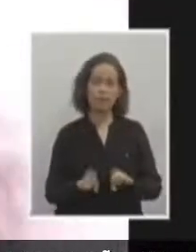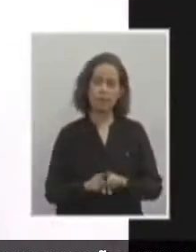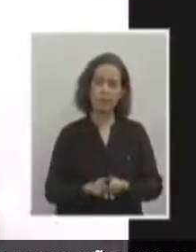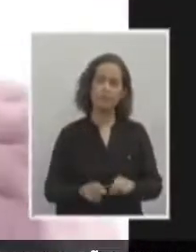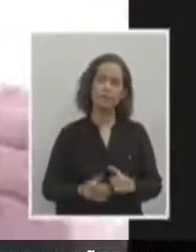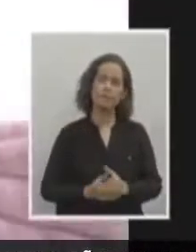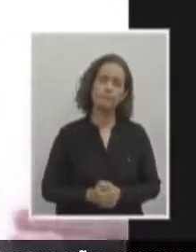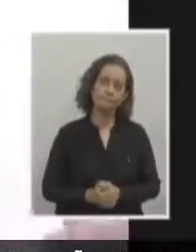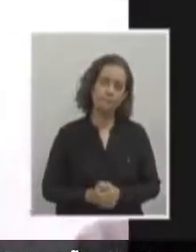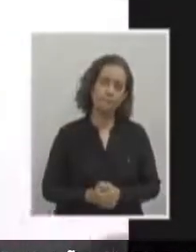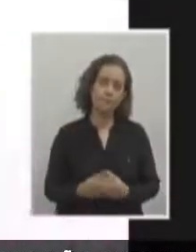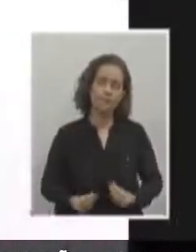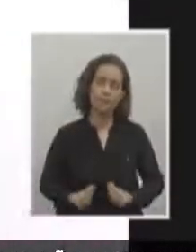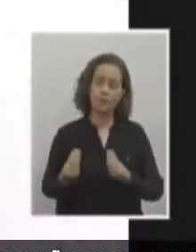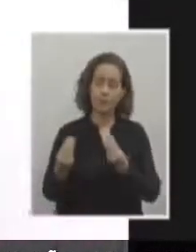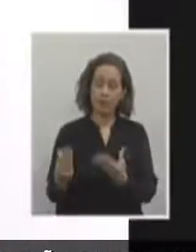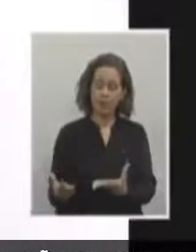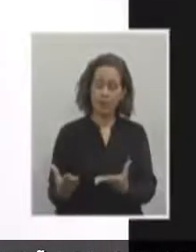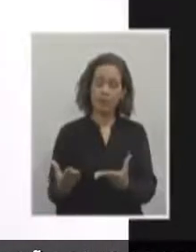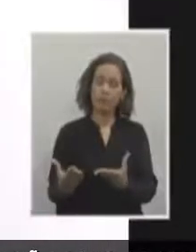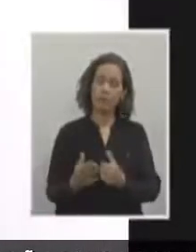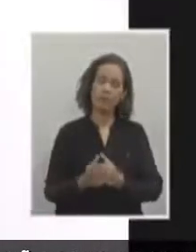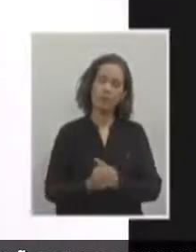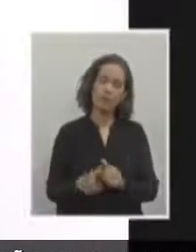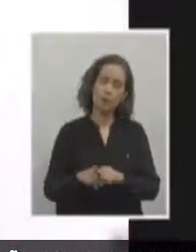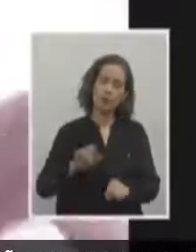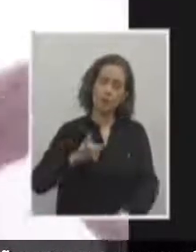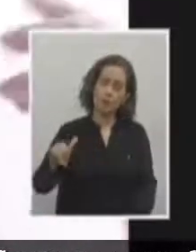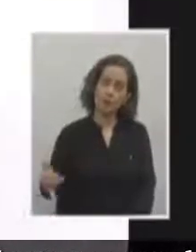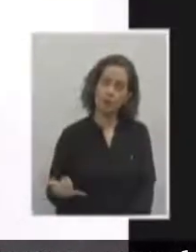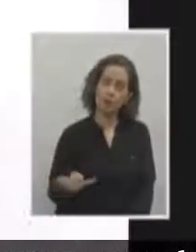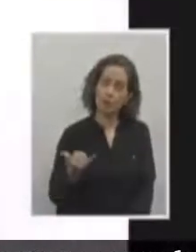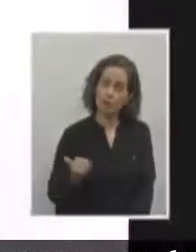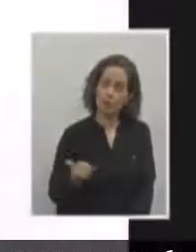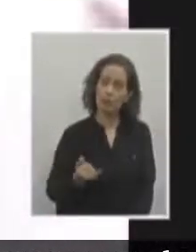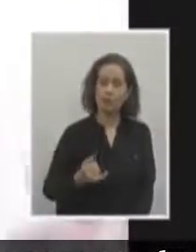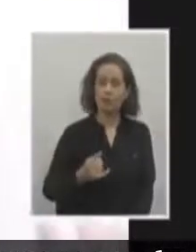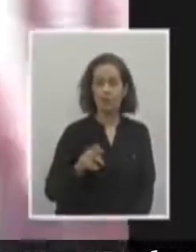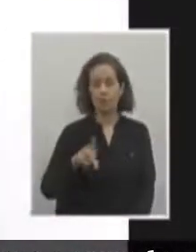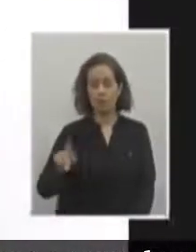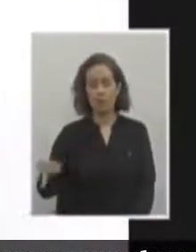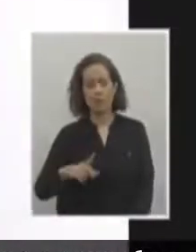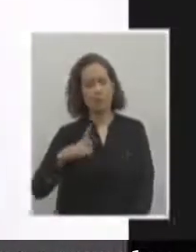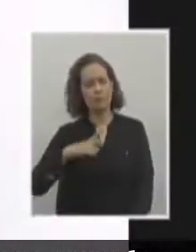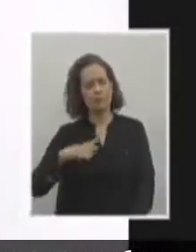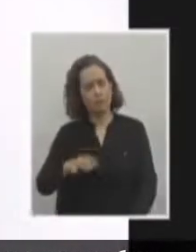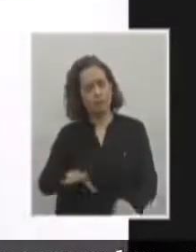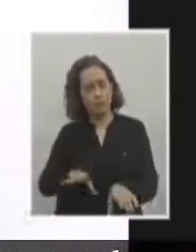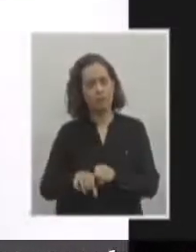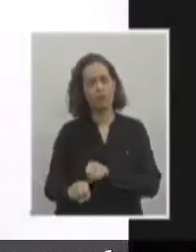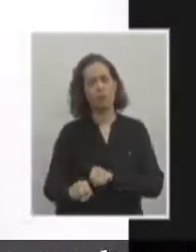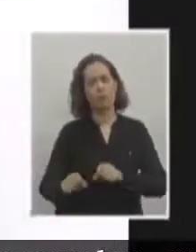professor excedente naquele componente curricular que tenha a formação especializada.